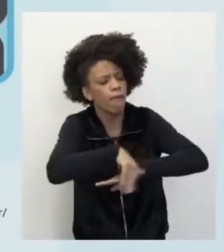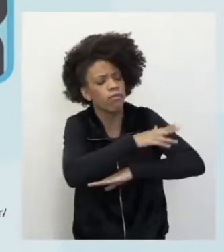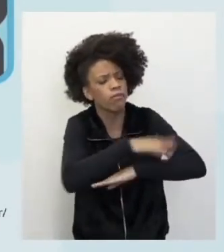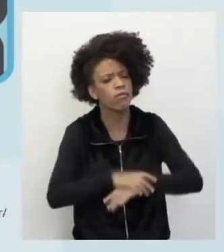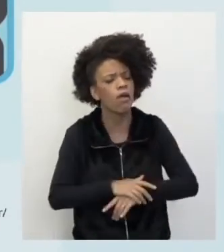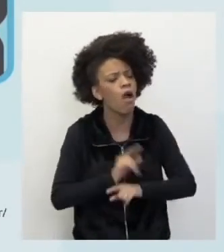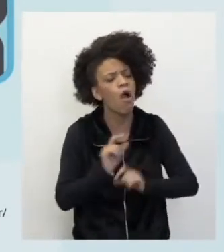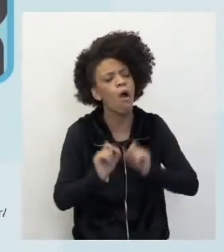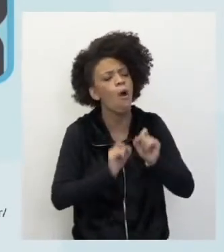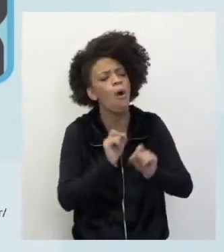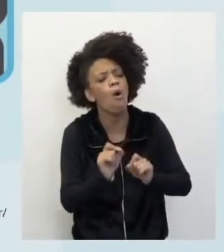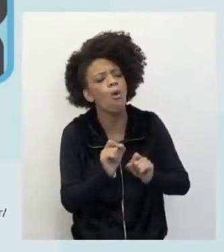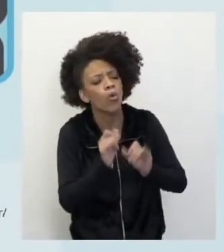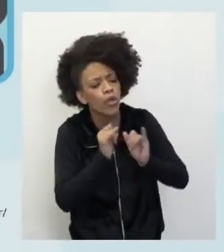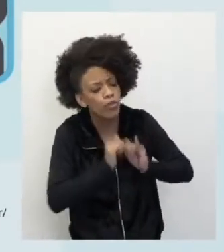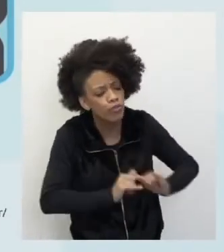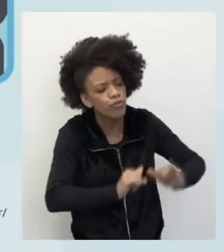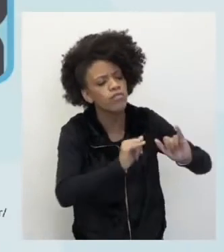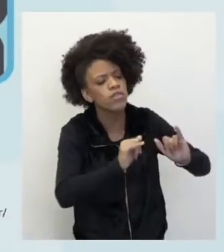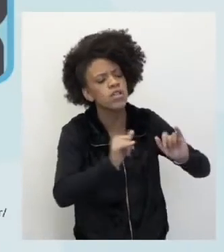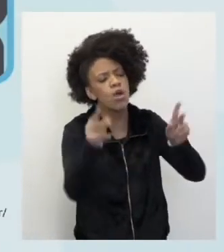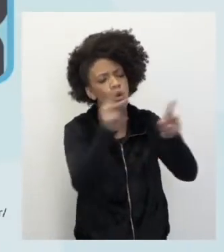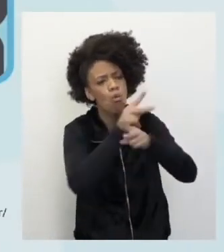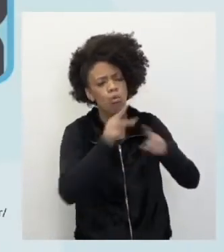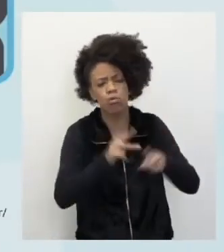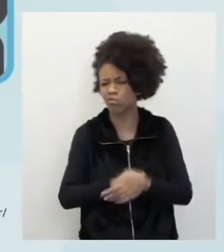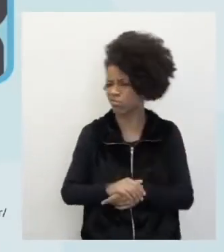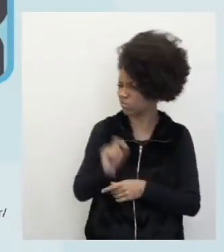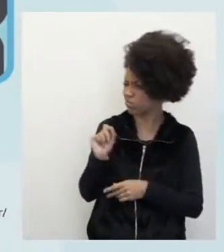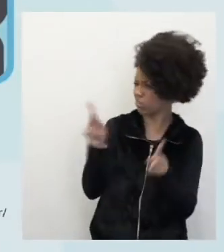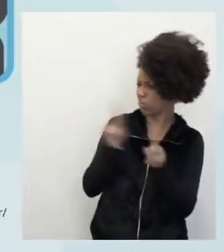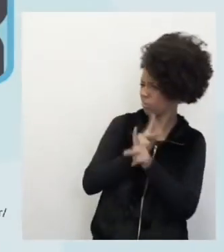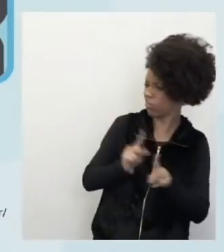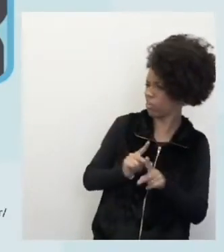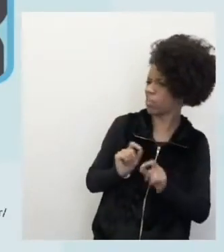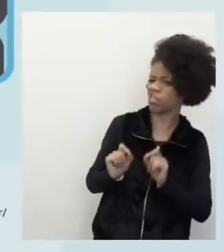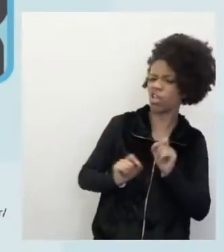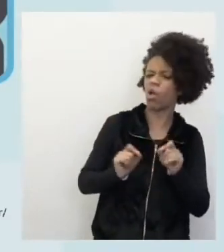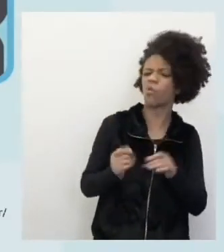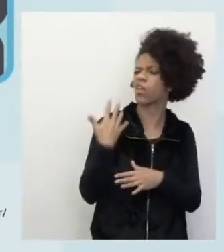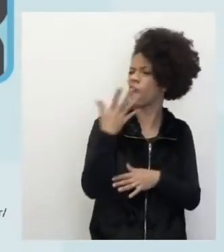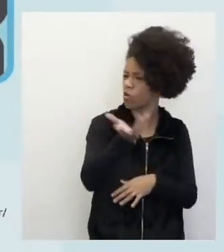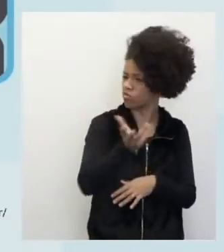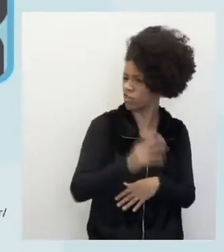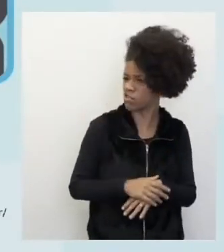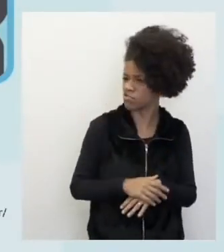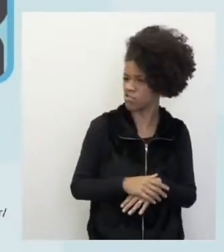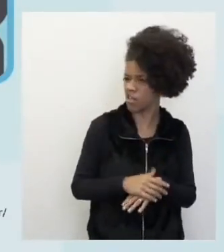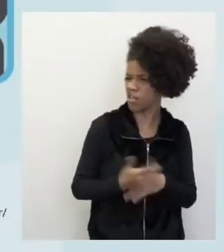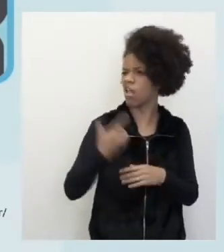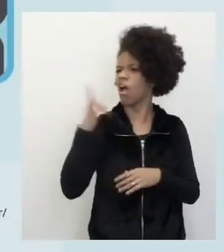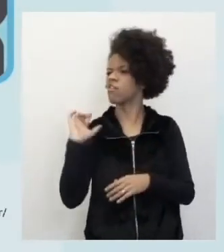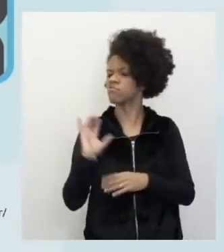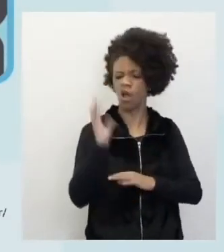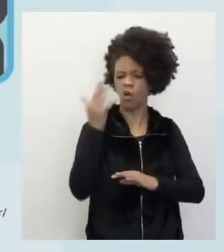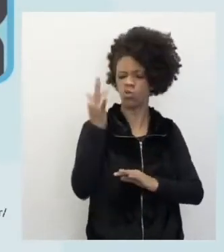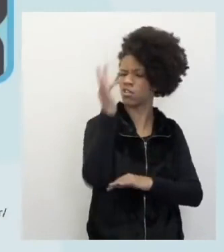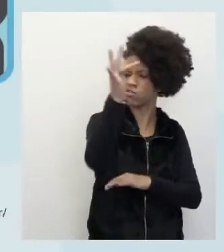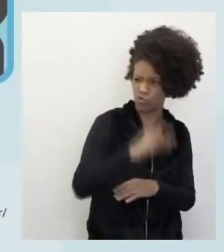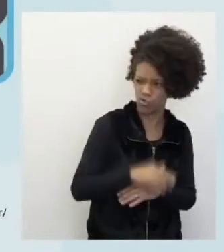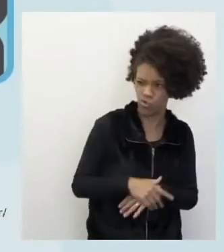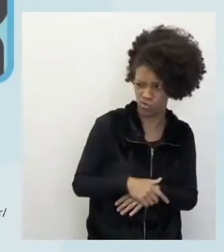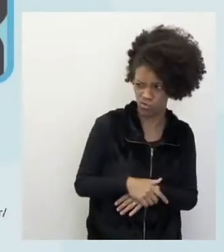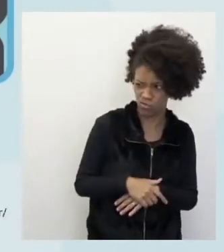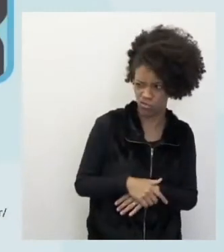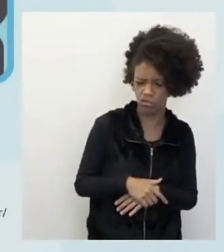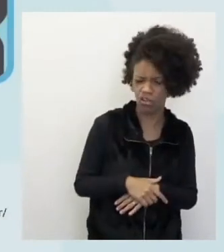te diz o vento que passa? Que é vento e que passa, e que já passou antes e que passará depois.